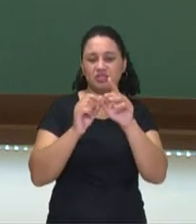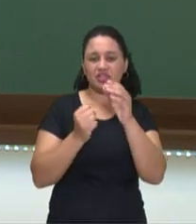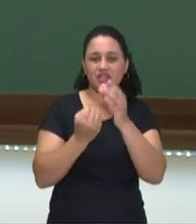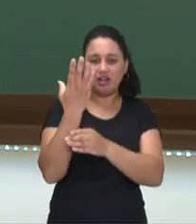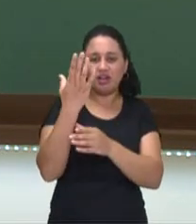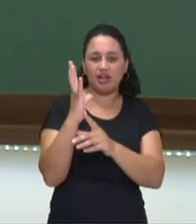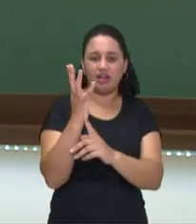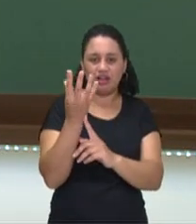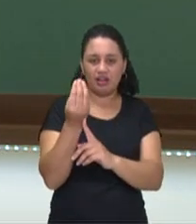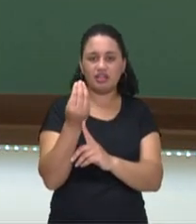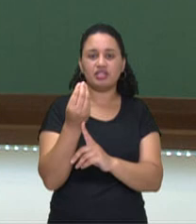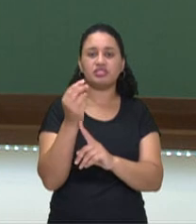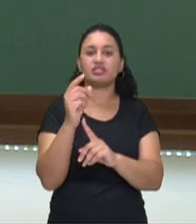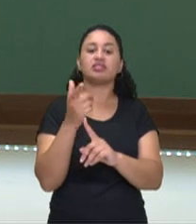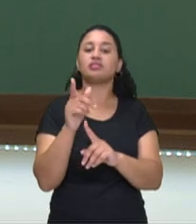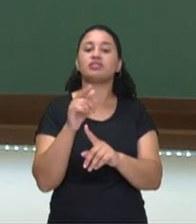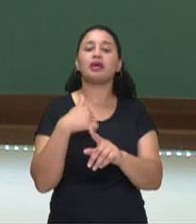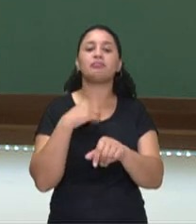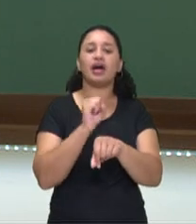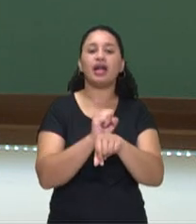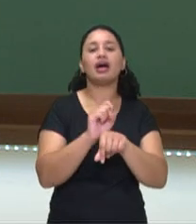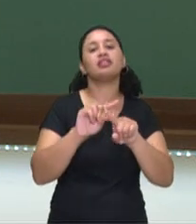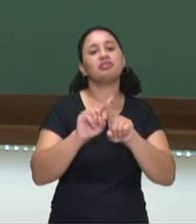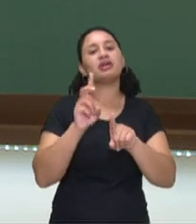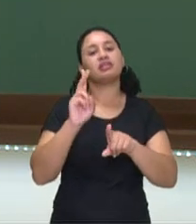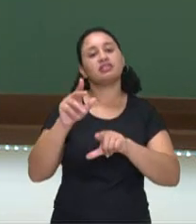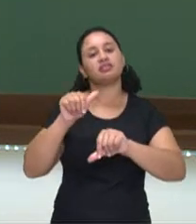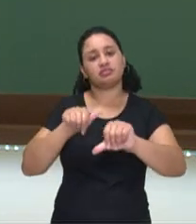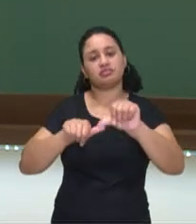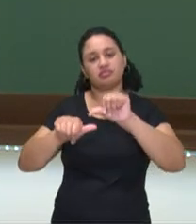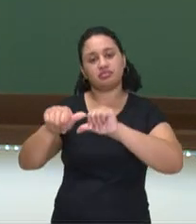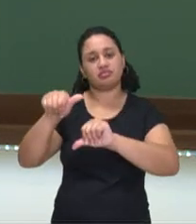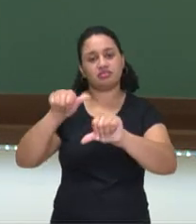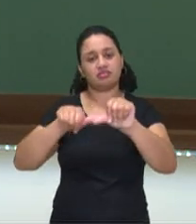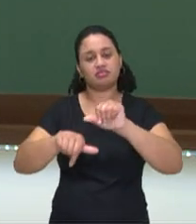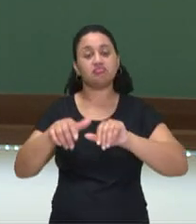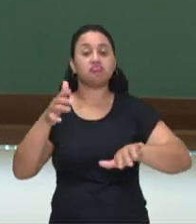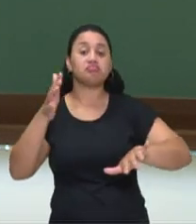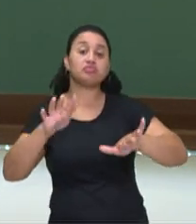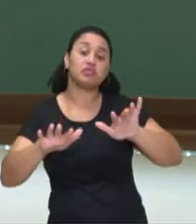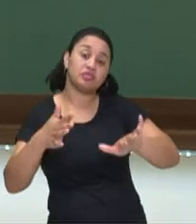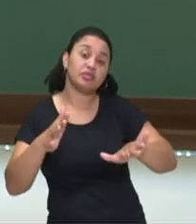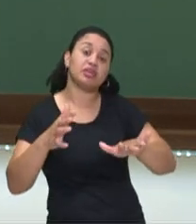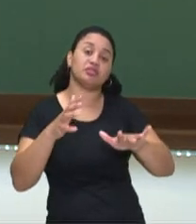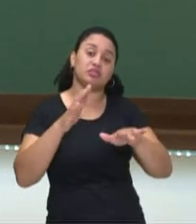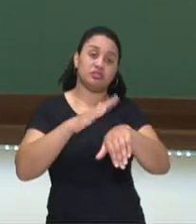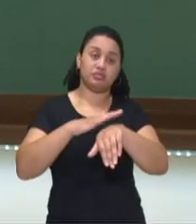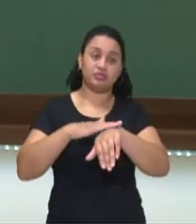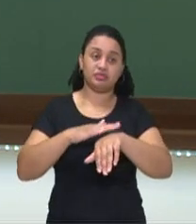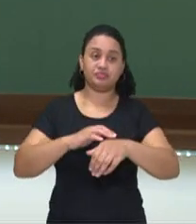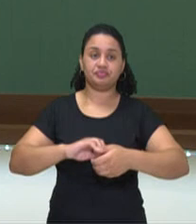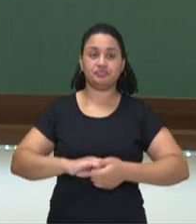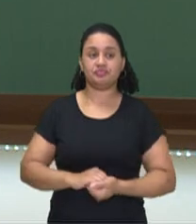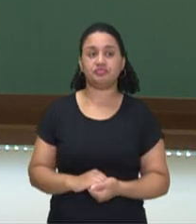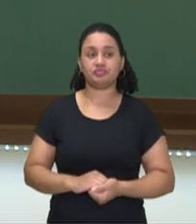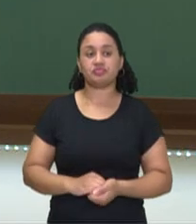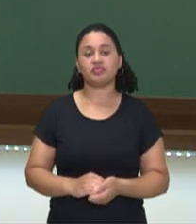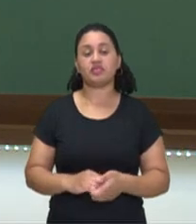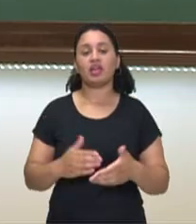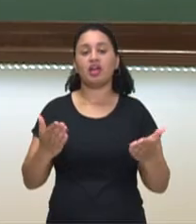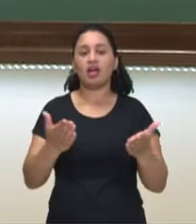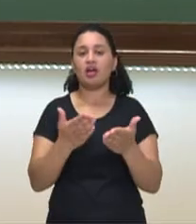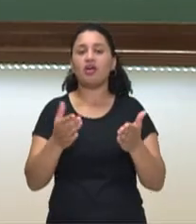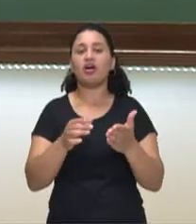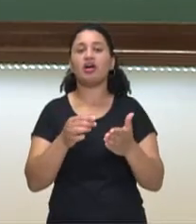mais estáticas, mas estão em constante transformação, dependendo do momento.